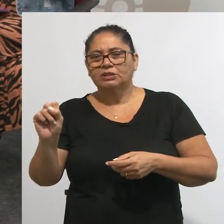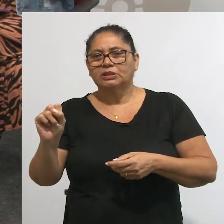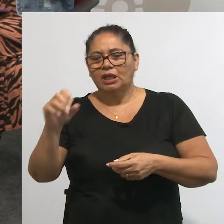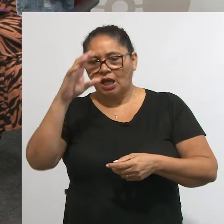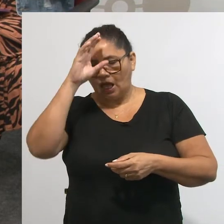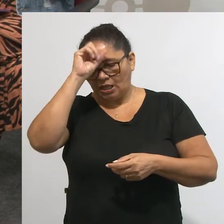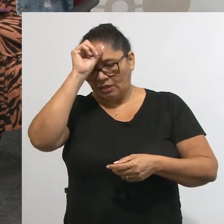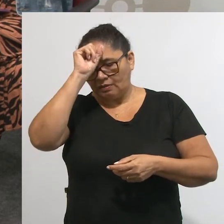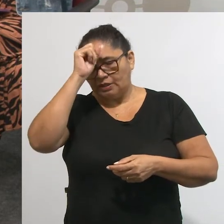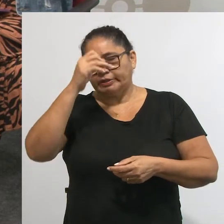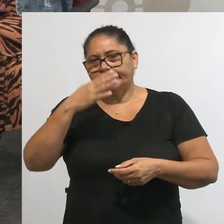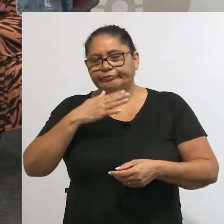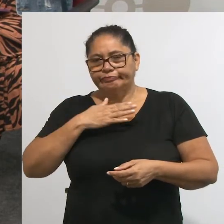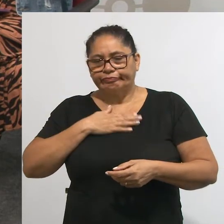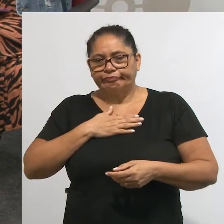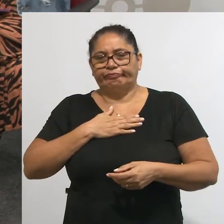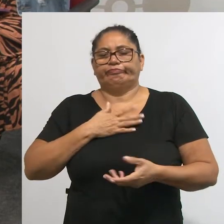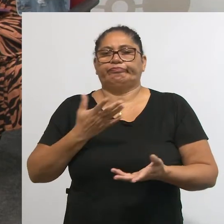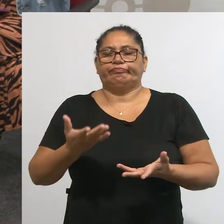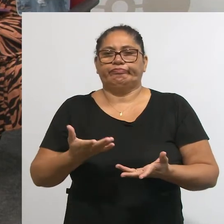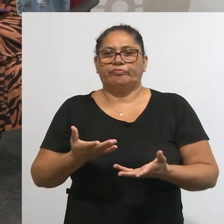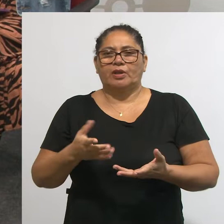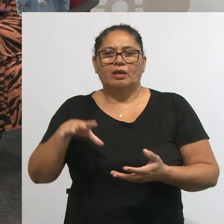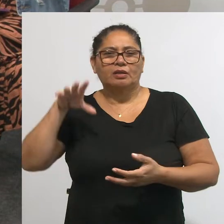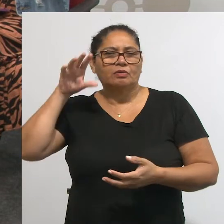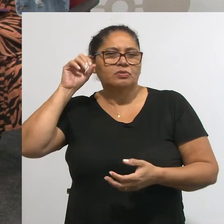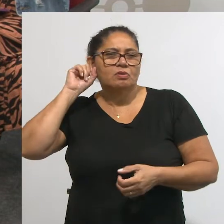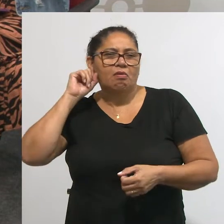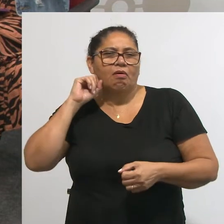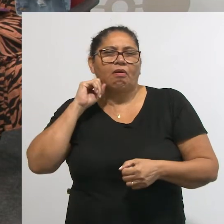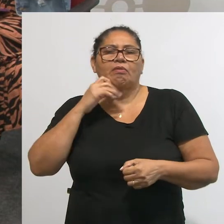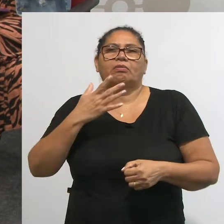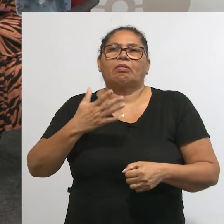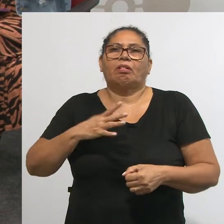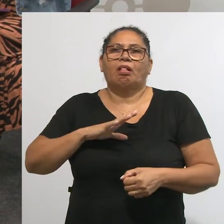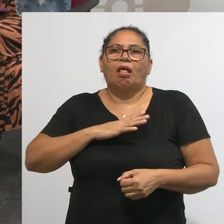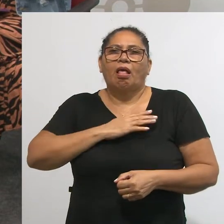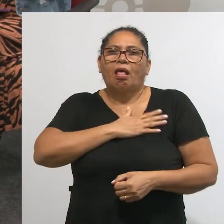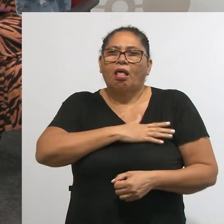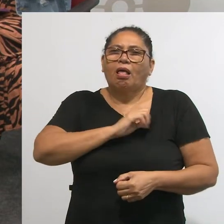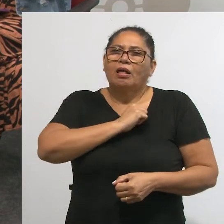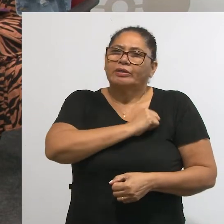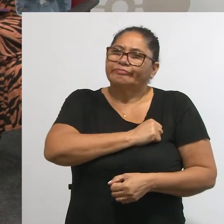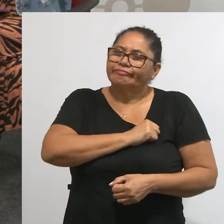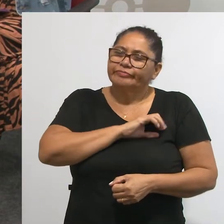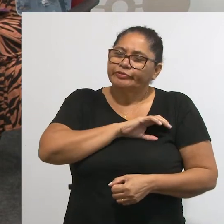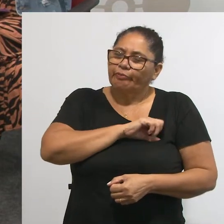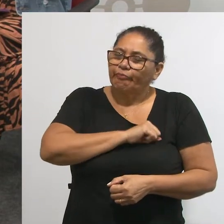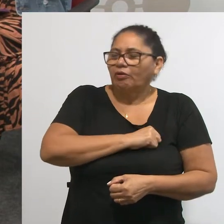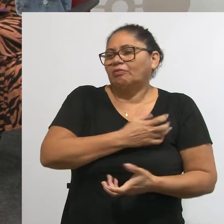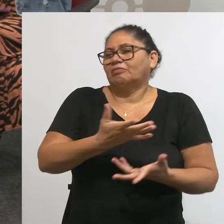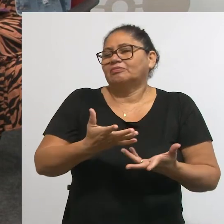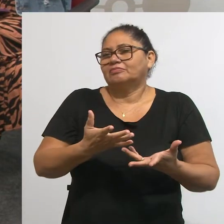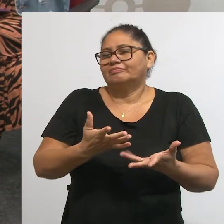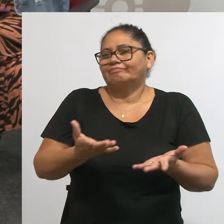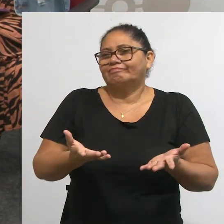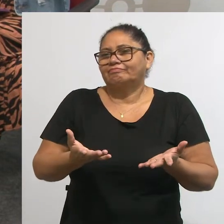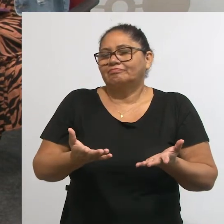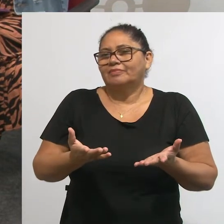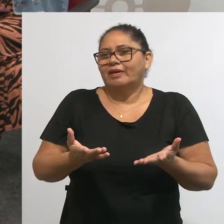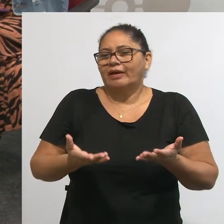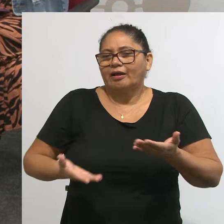aprendendo comigo. Então, é uma escuta amorosa, que ele também fala muito da amorosidade, uma escuta sensível.